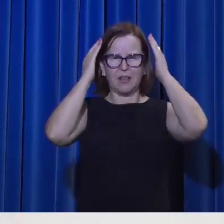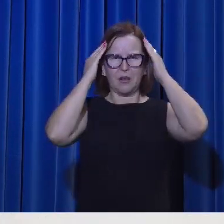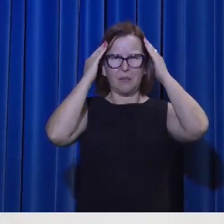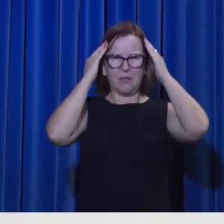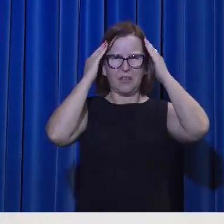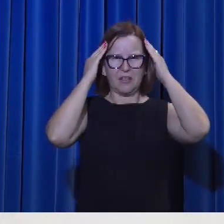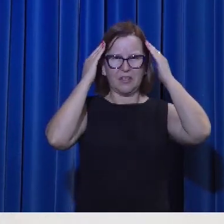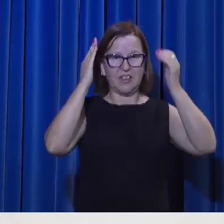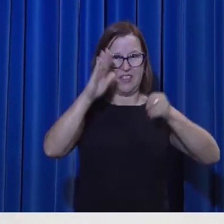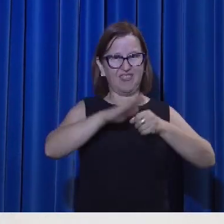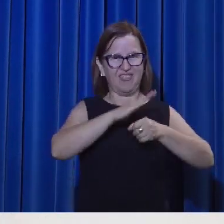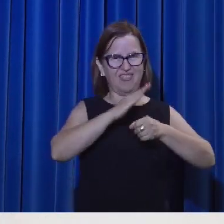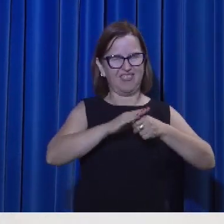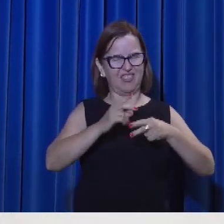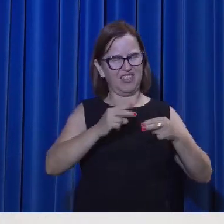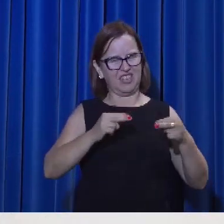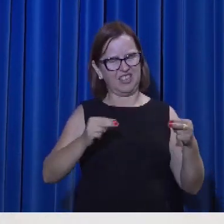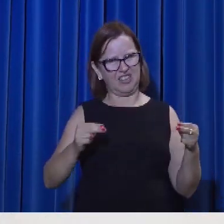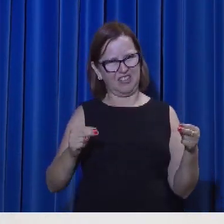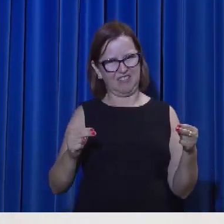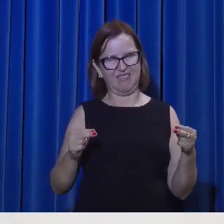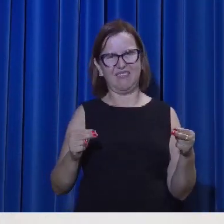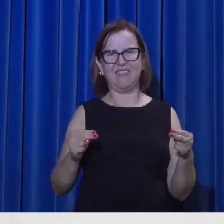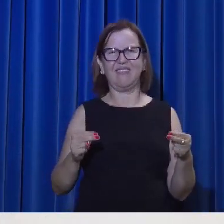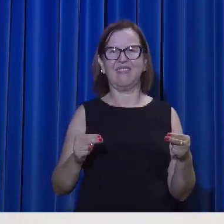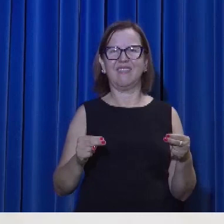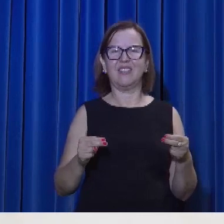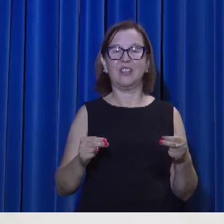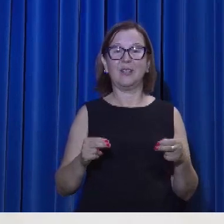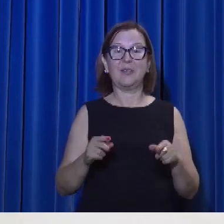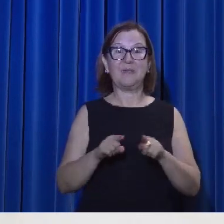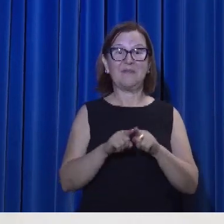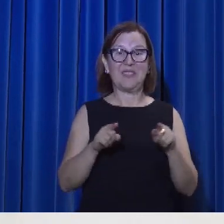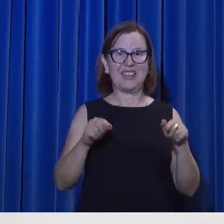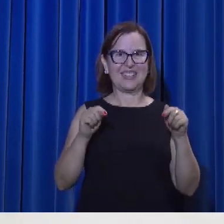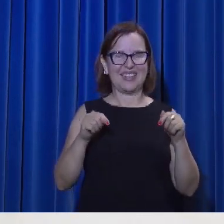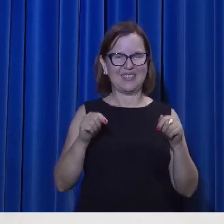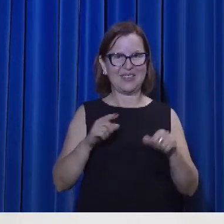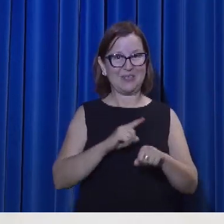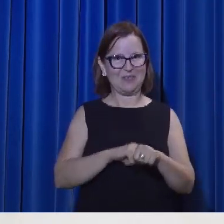edifica. E eu acho que a reunião da igreja é o momento onde a gente pode